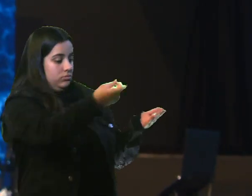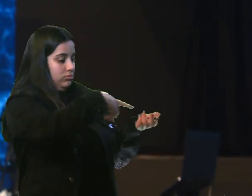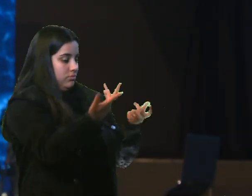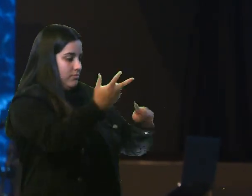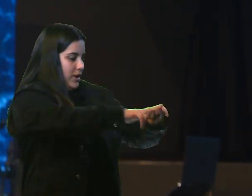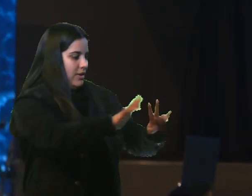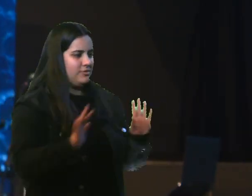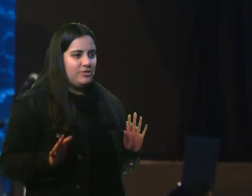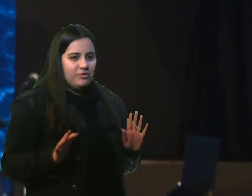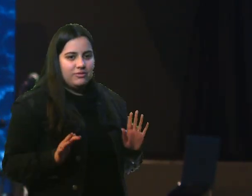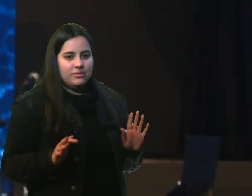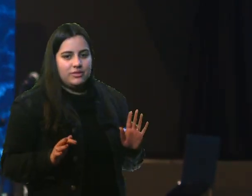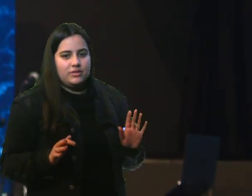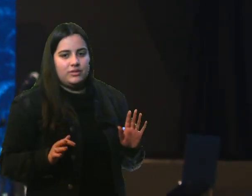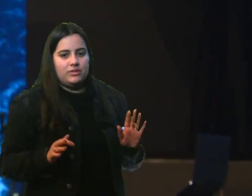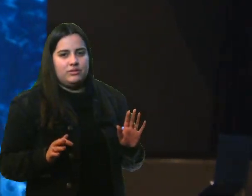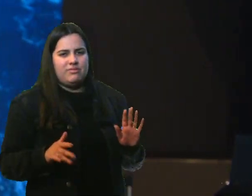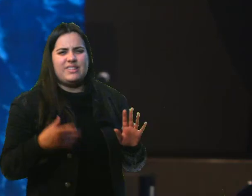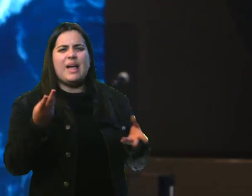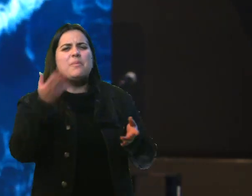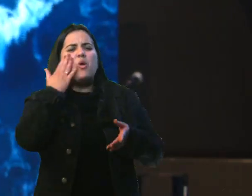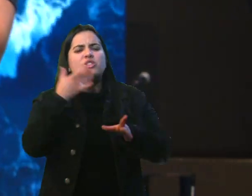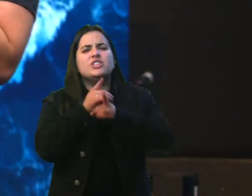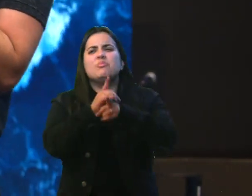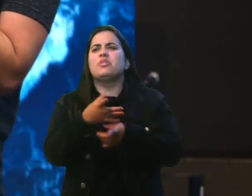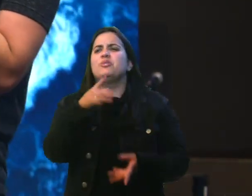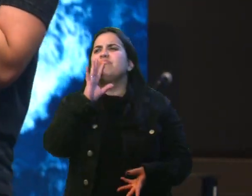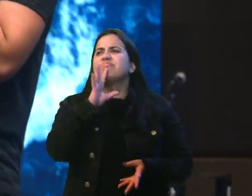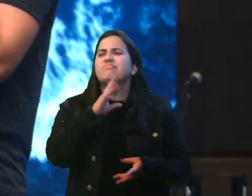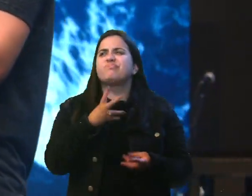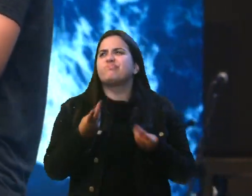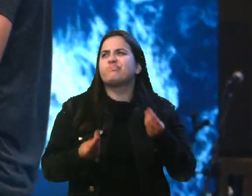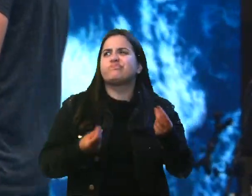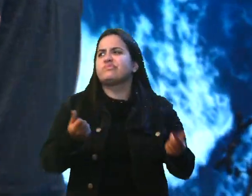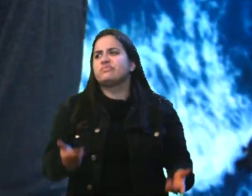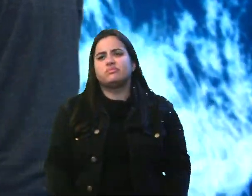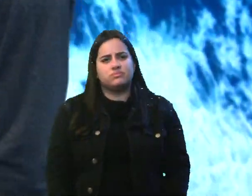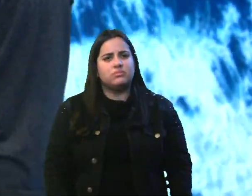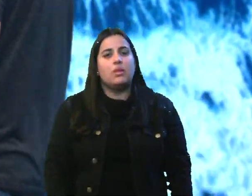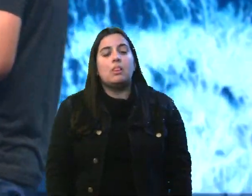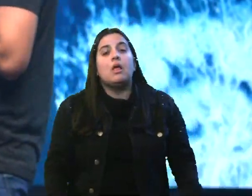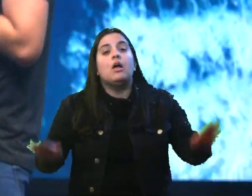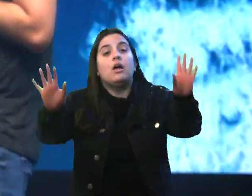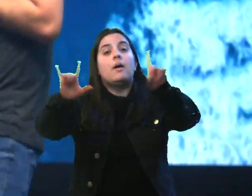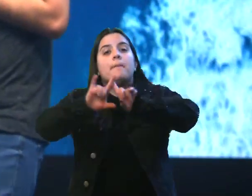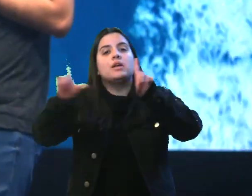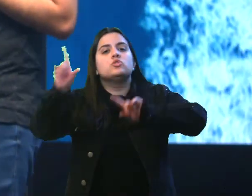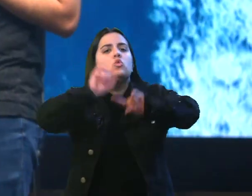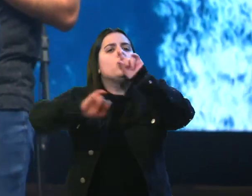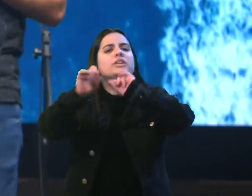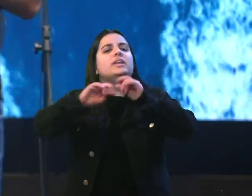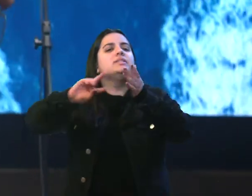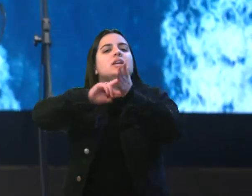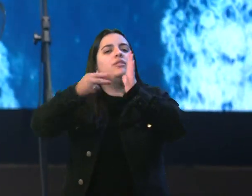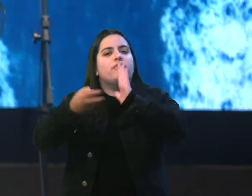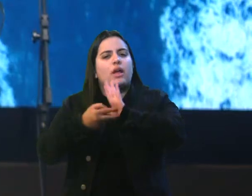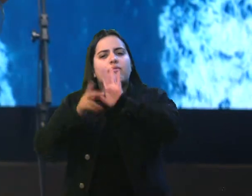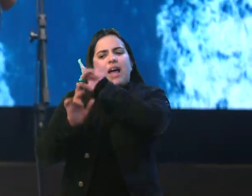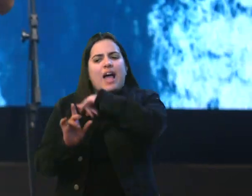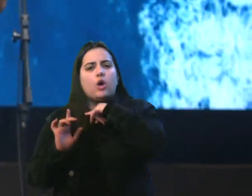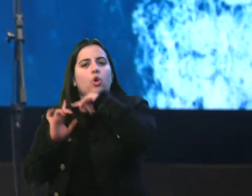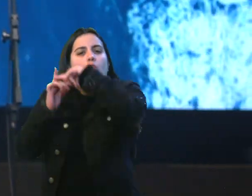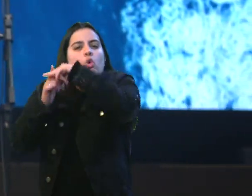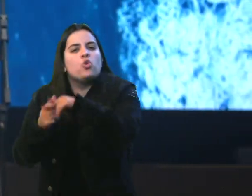preso. Isso não fez sentido, talvez da mesma forma que faz para nós. Mas o que significava a cruz naquele